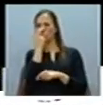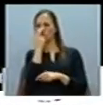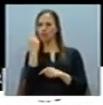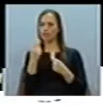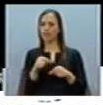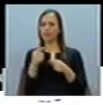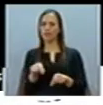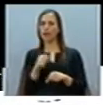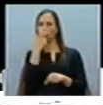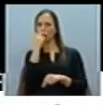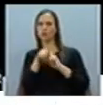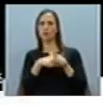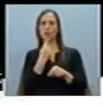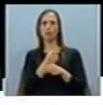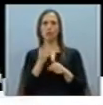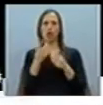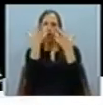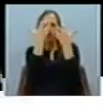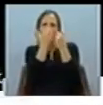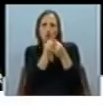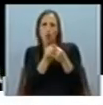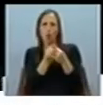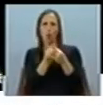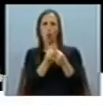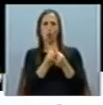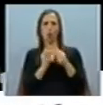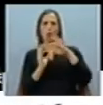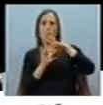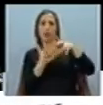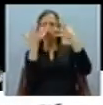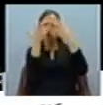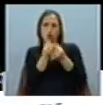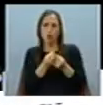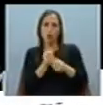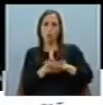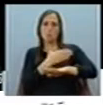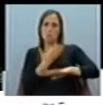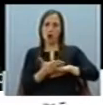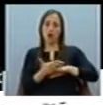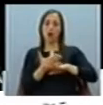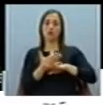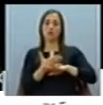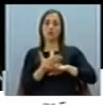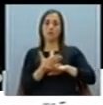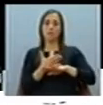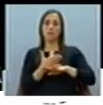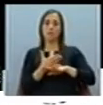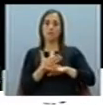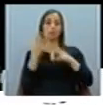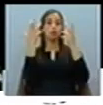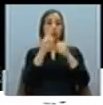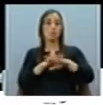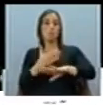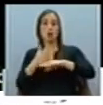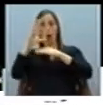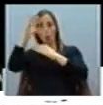por ser particularmente escuro. Muito escuro, é o planeta mais escuro do nosso sistema solar, mais escuro que a nossa própria Lua. Nós sabemos que na Lua isso